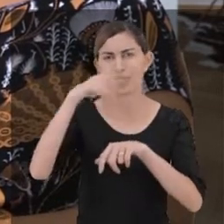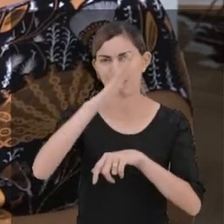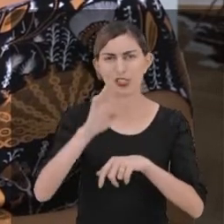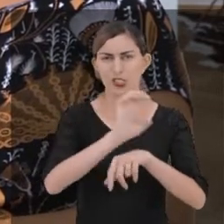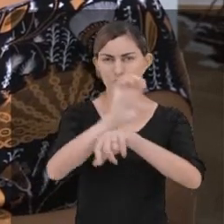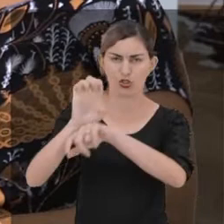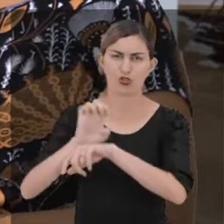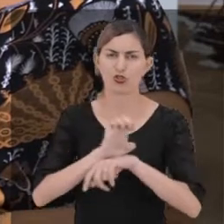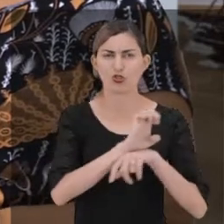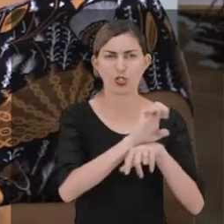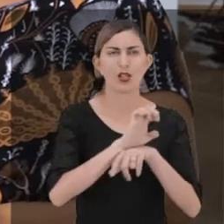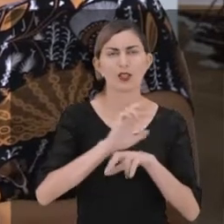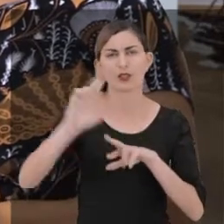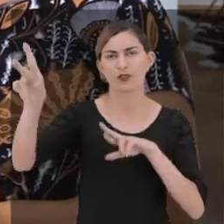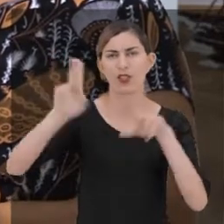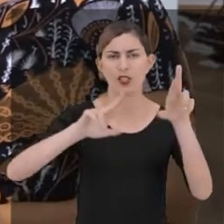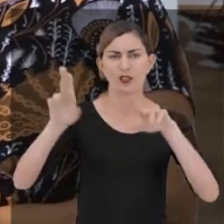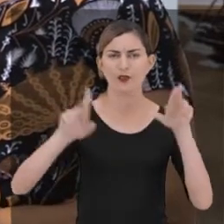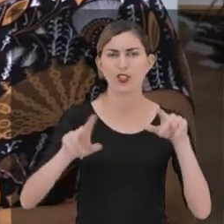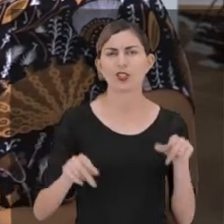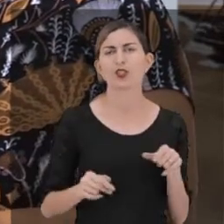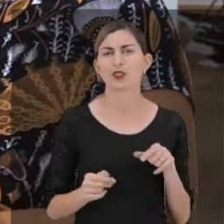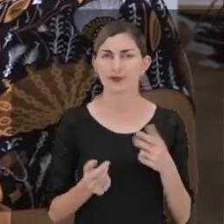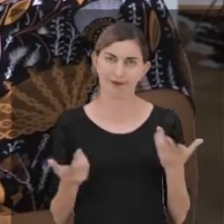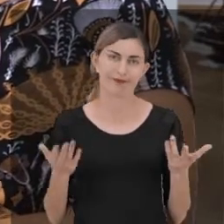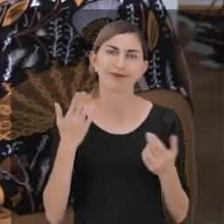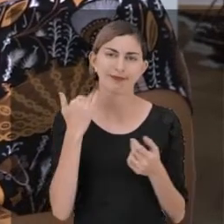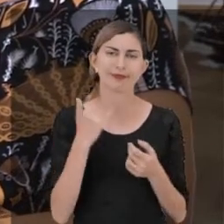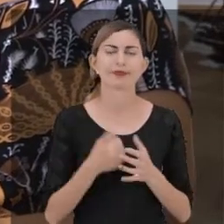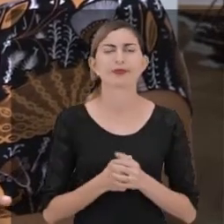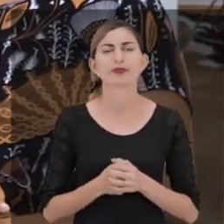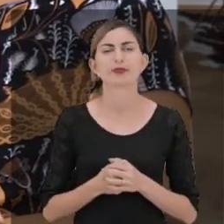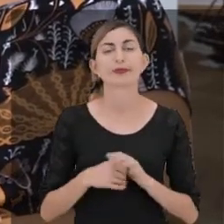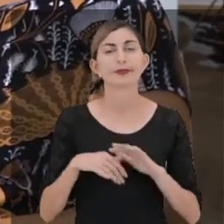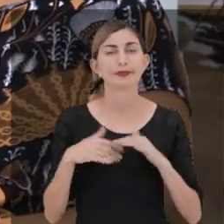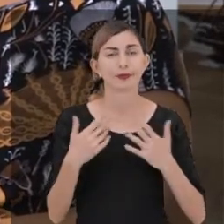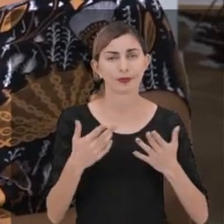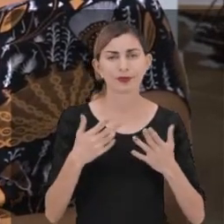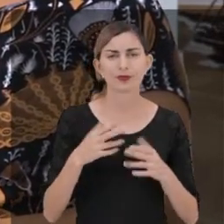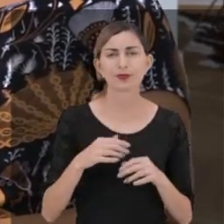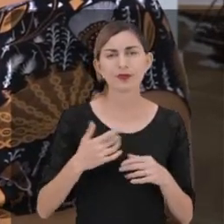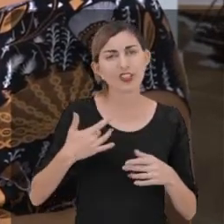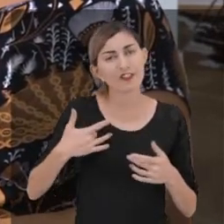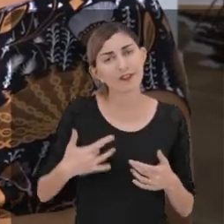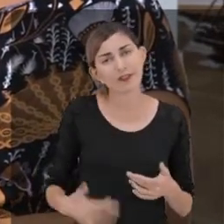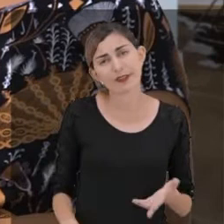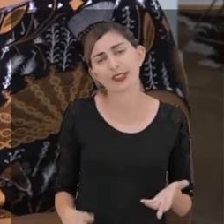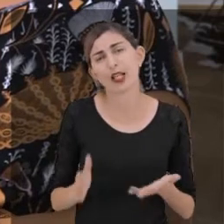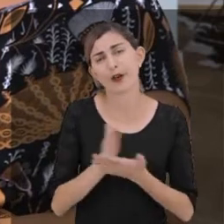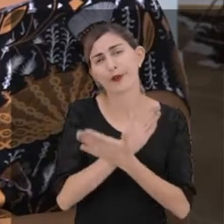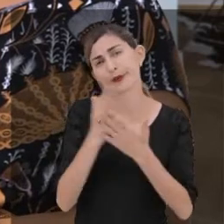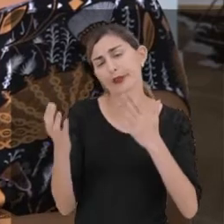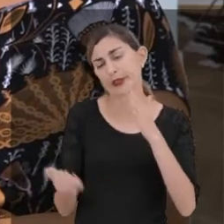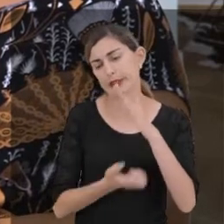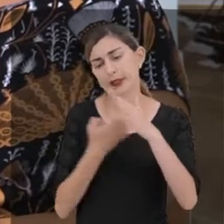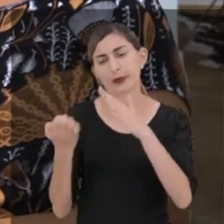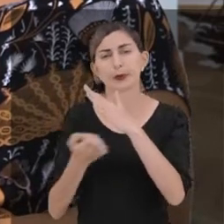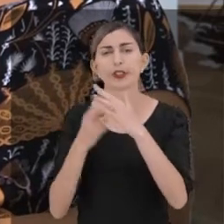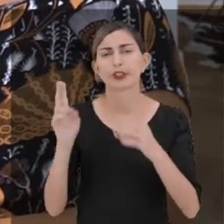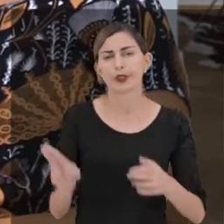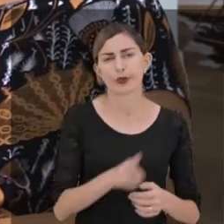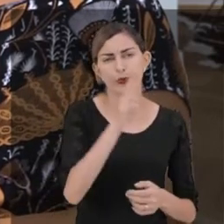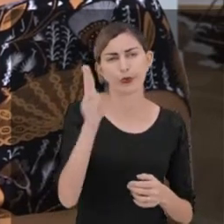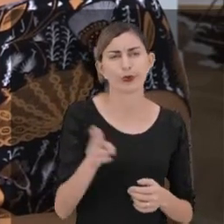Vários estados têm salários diferentes, isso é uma questão legal. E aí, infelizmente, algumas empresas usam